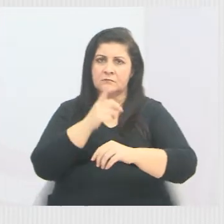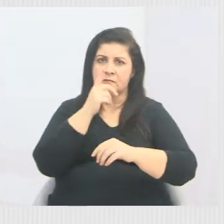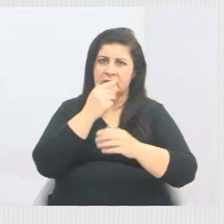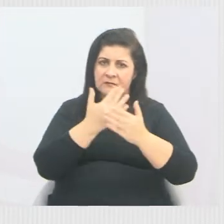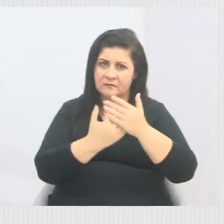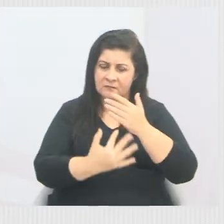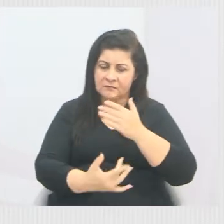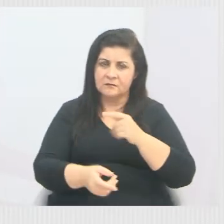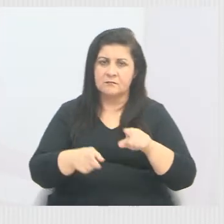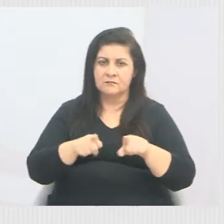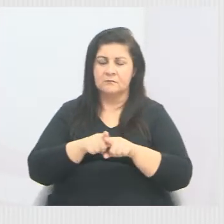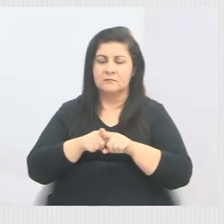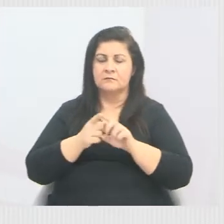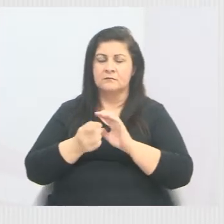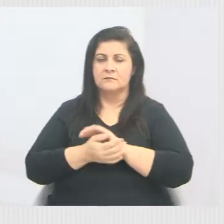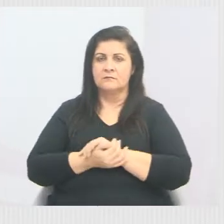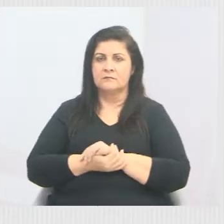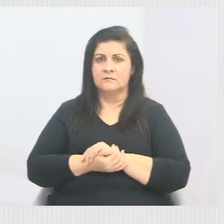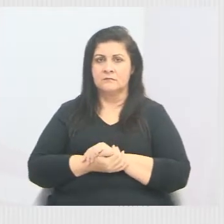Alguns exemplos também.